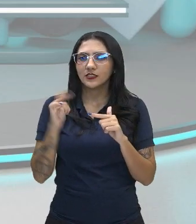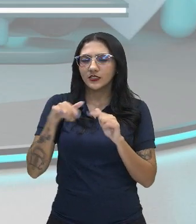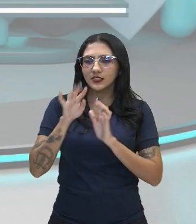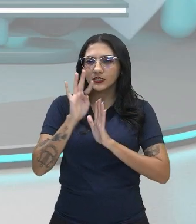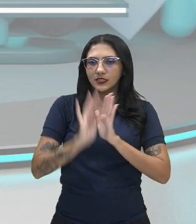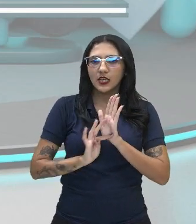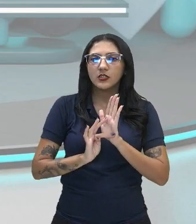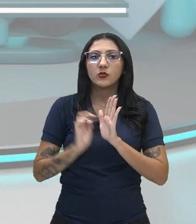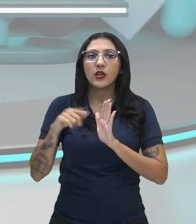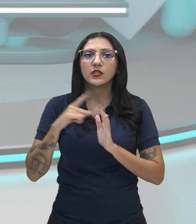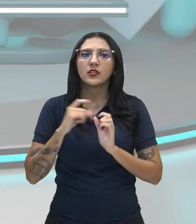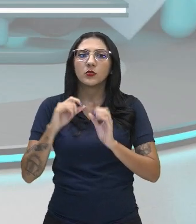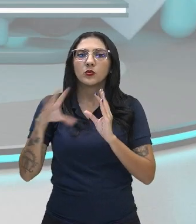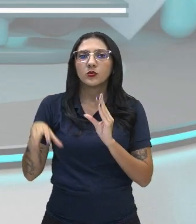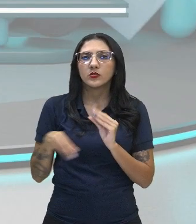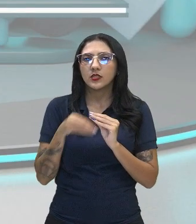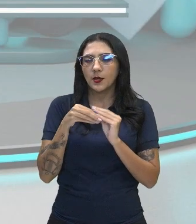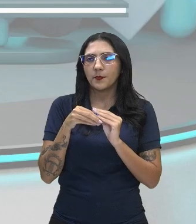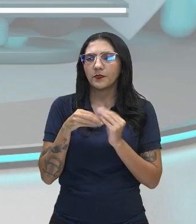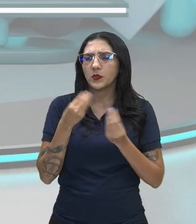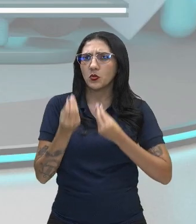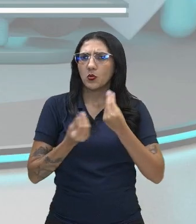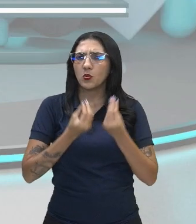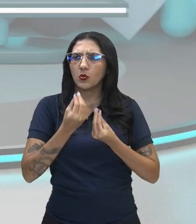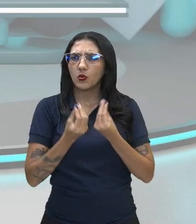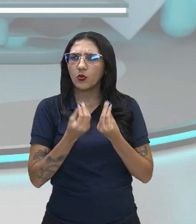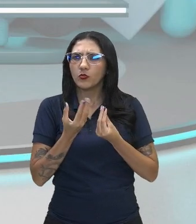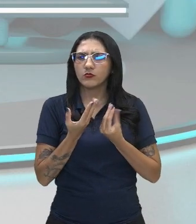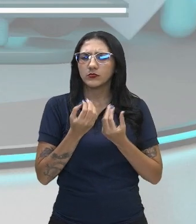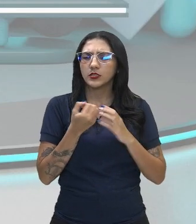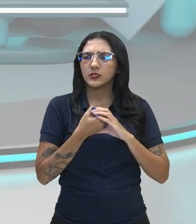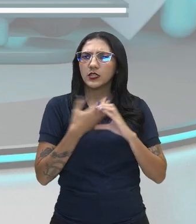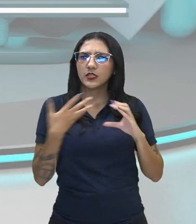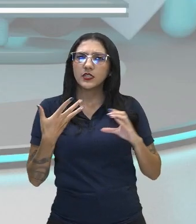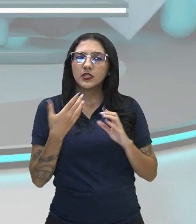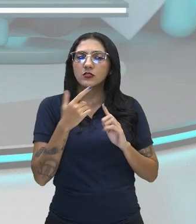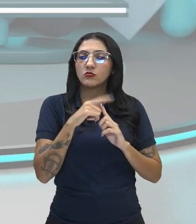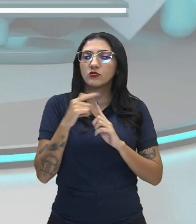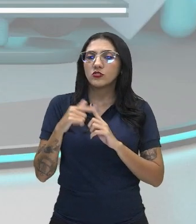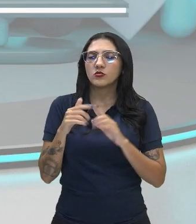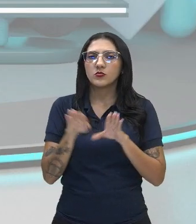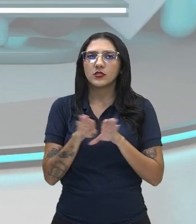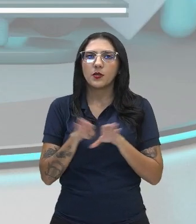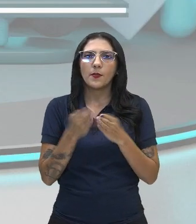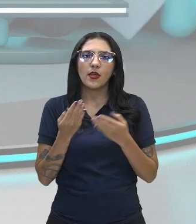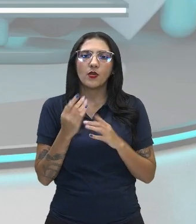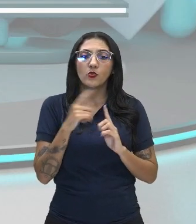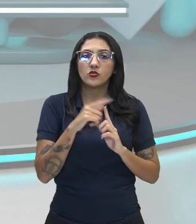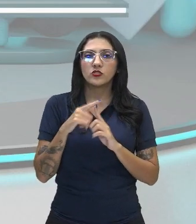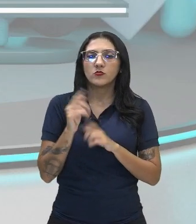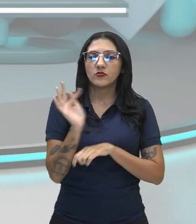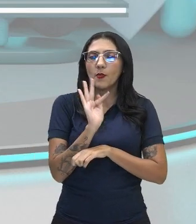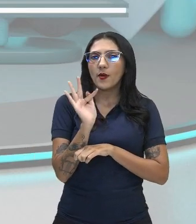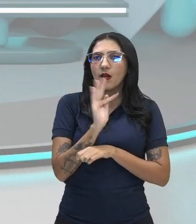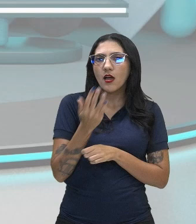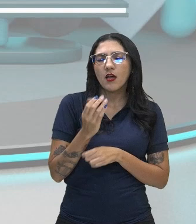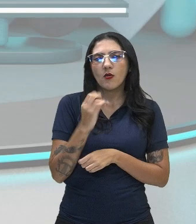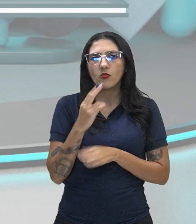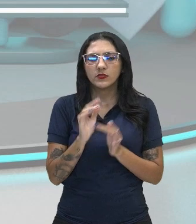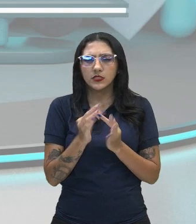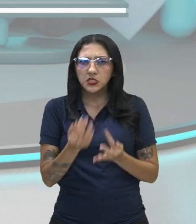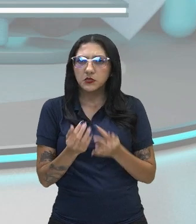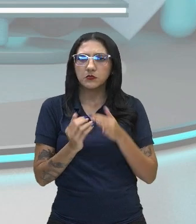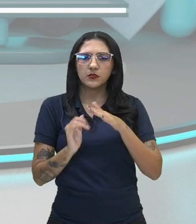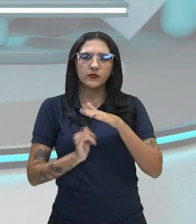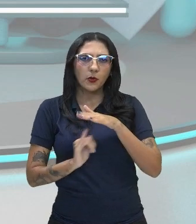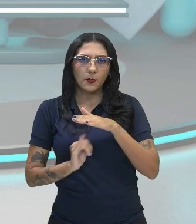ela inclui o quê? O tom, o estilo e o nível de formalidade, mais formal, menos formal.